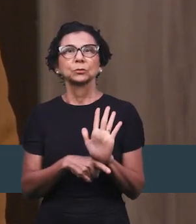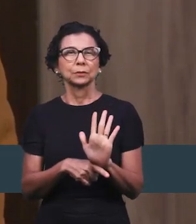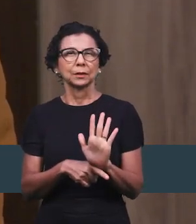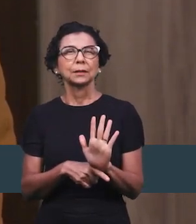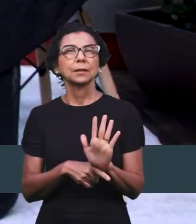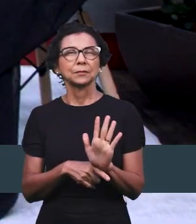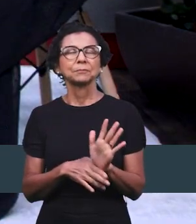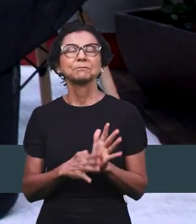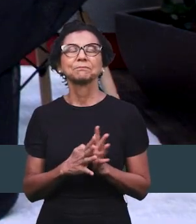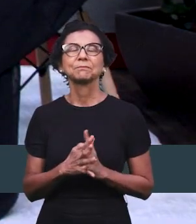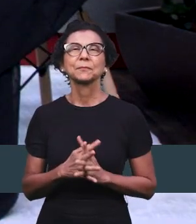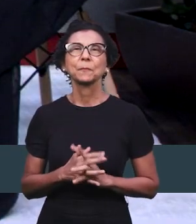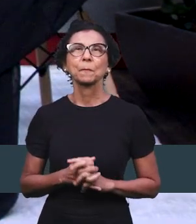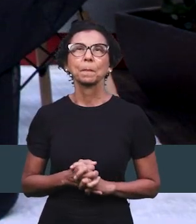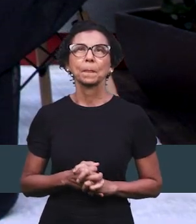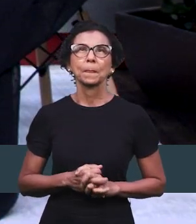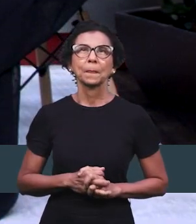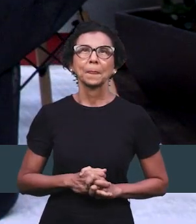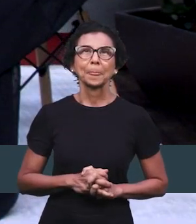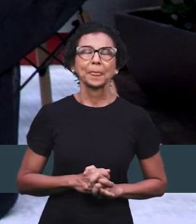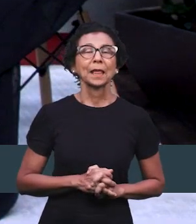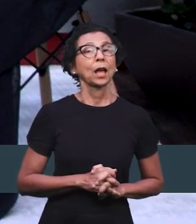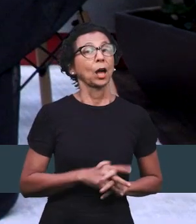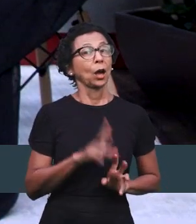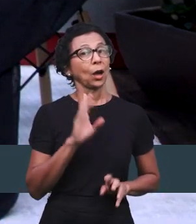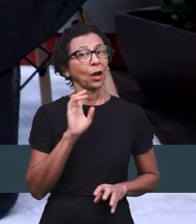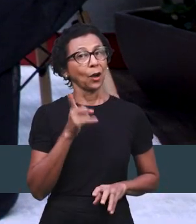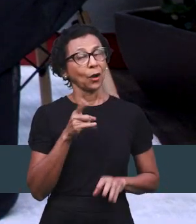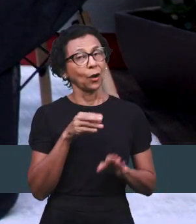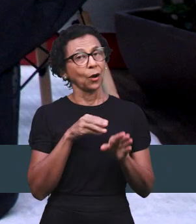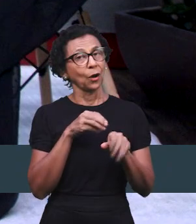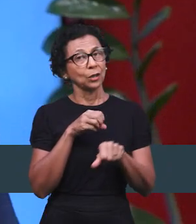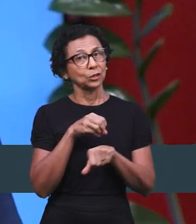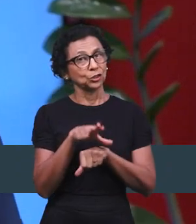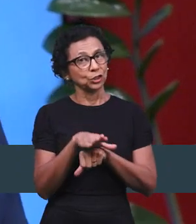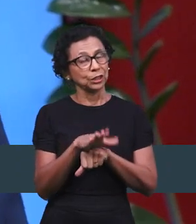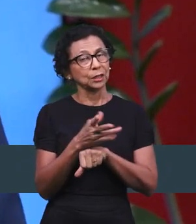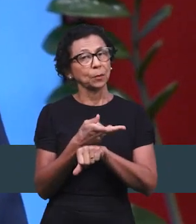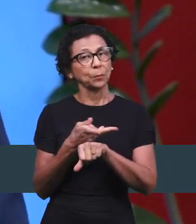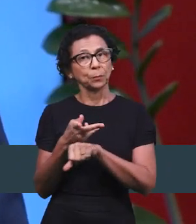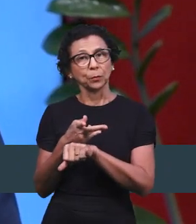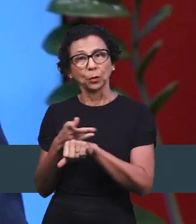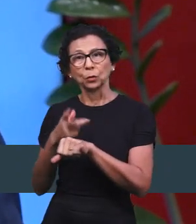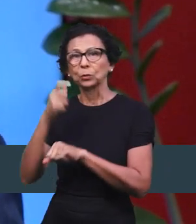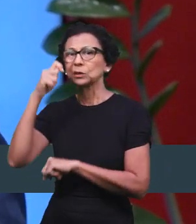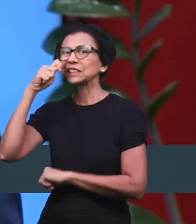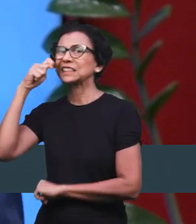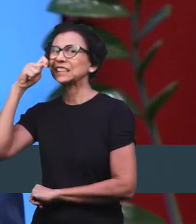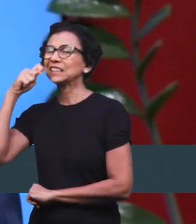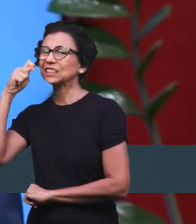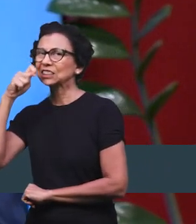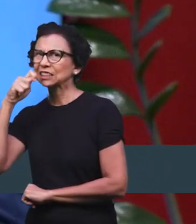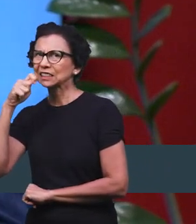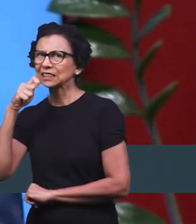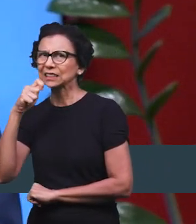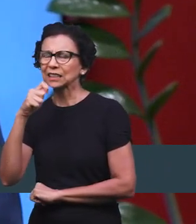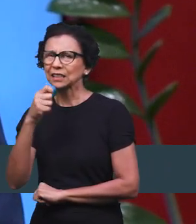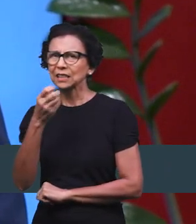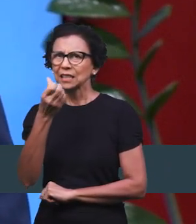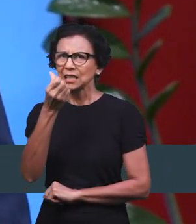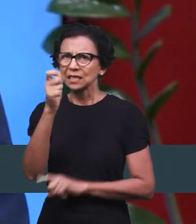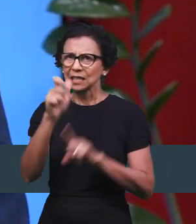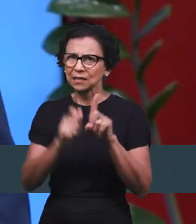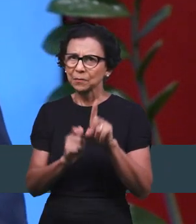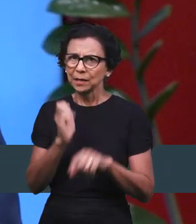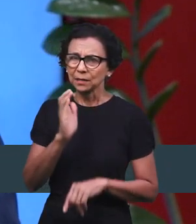dia. E não deixe de ir ao cirurgião dentista na sua visita regular. Se você tem mais de 6 meses que não visita, está na hora